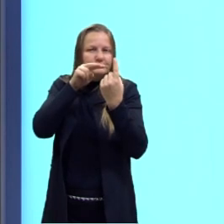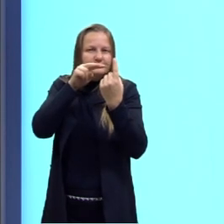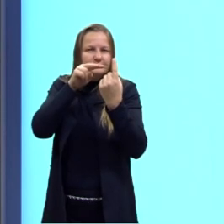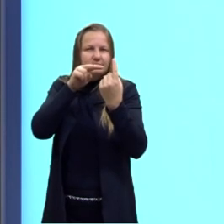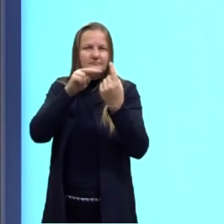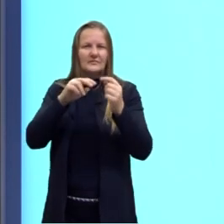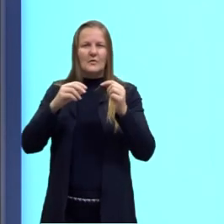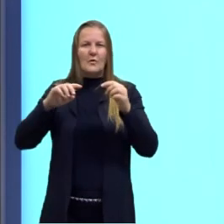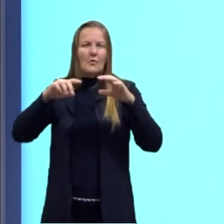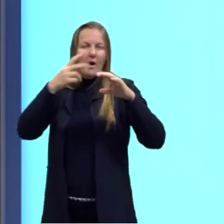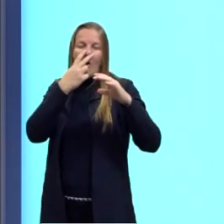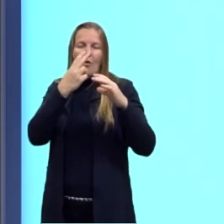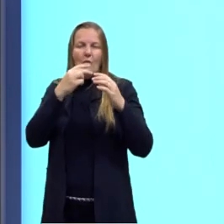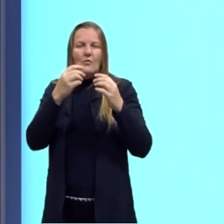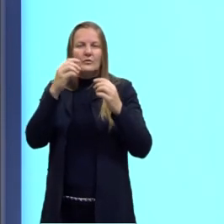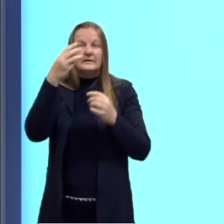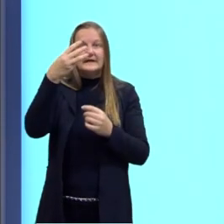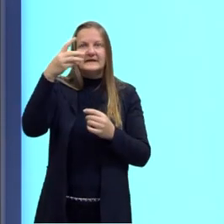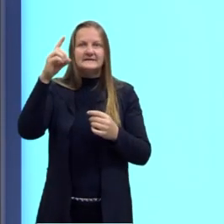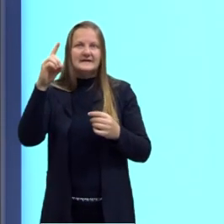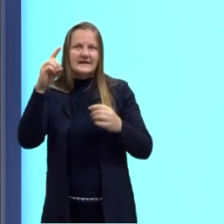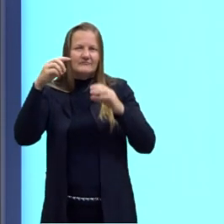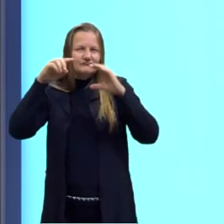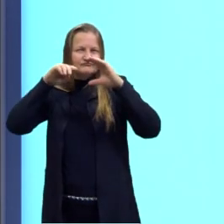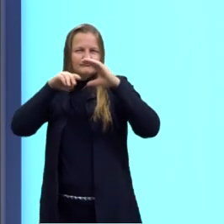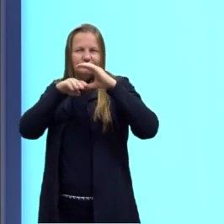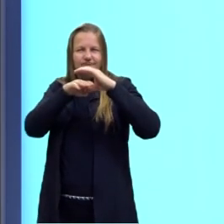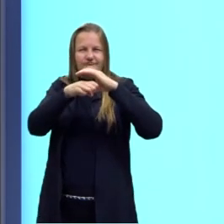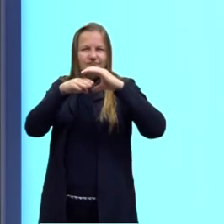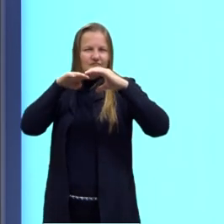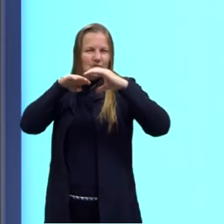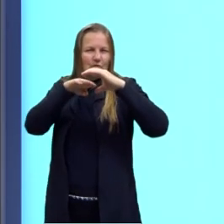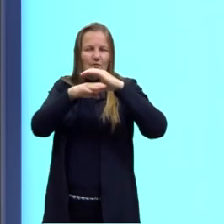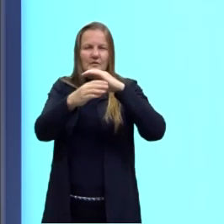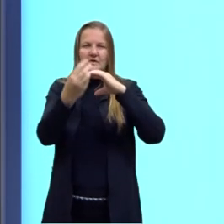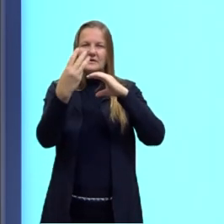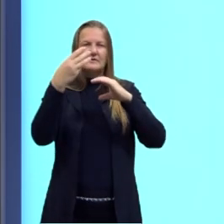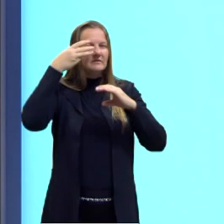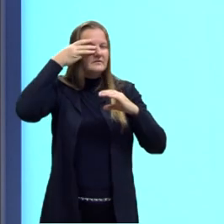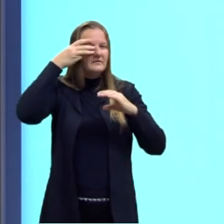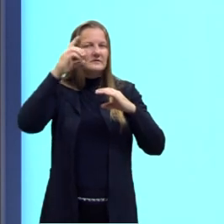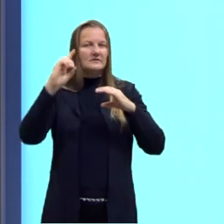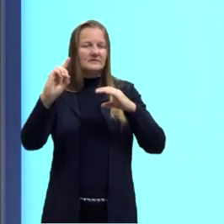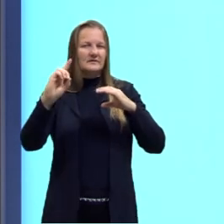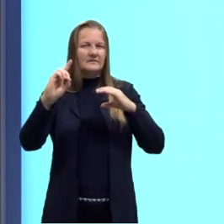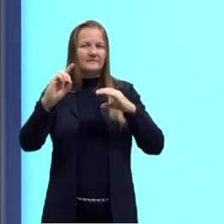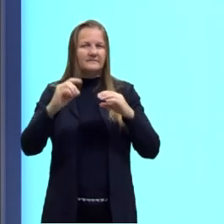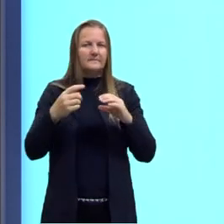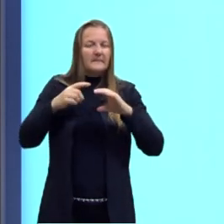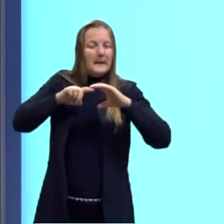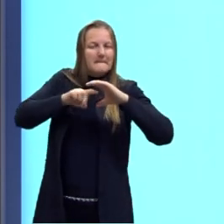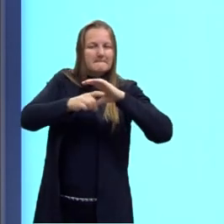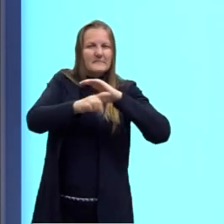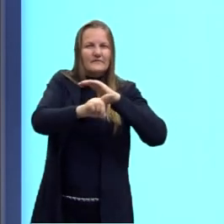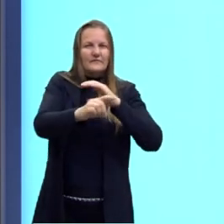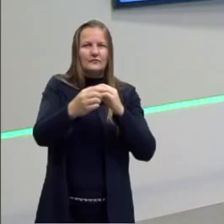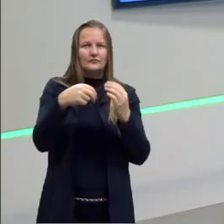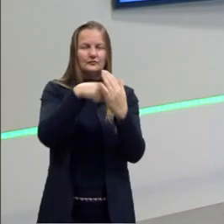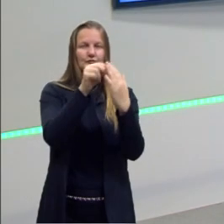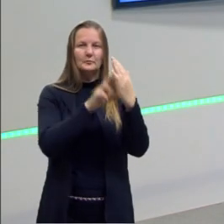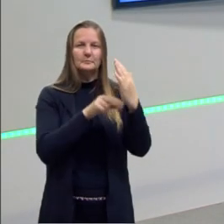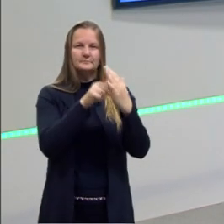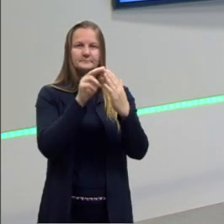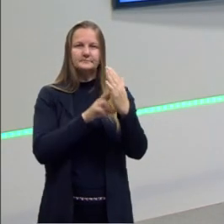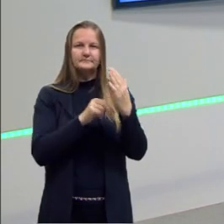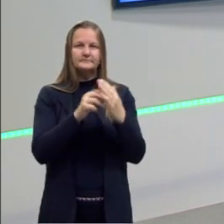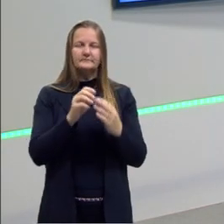essa noção de profundidade neste corredor lateral aqui da imagem né e a arte então renascentista